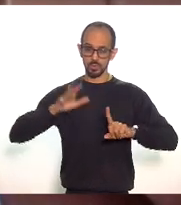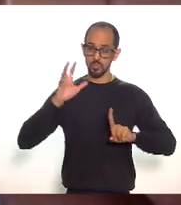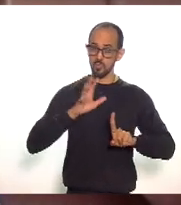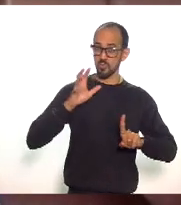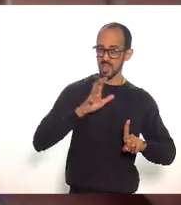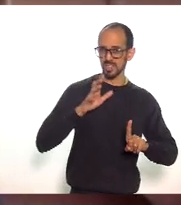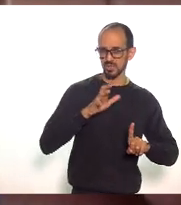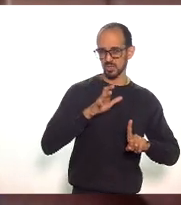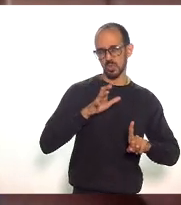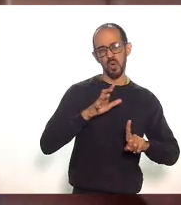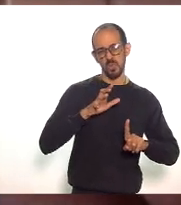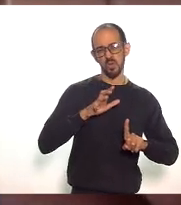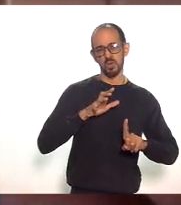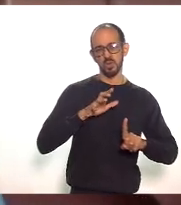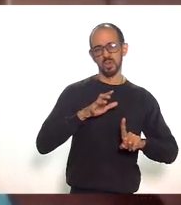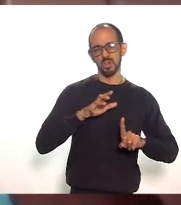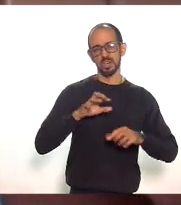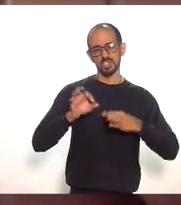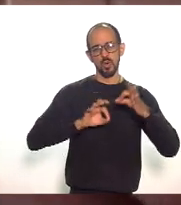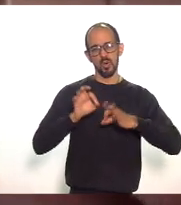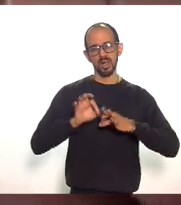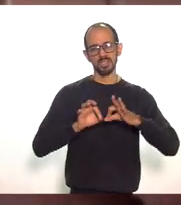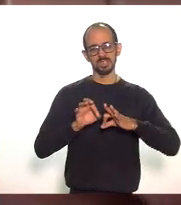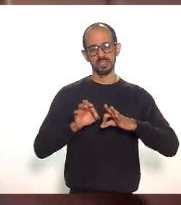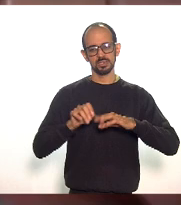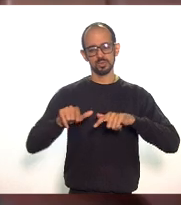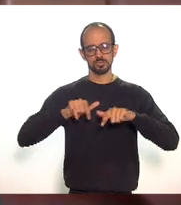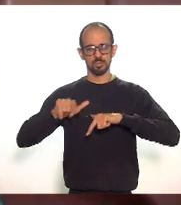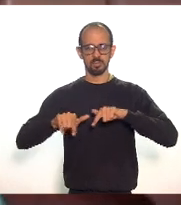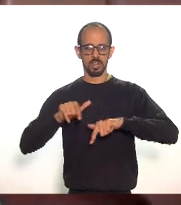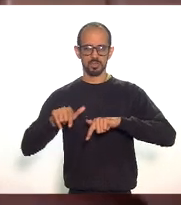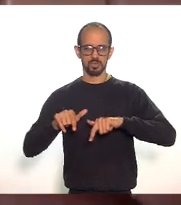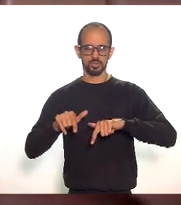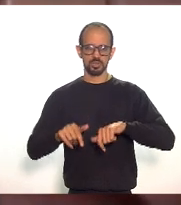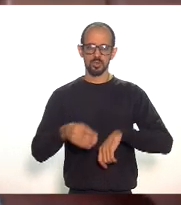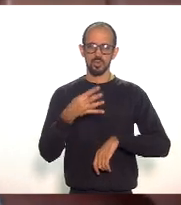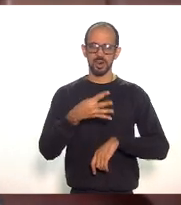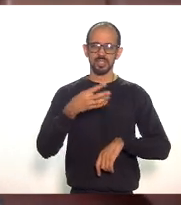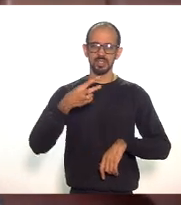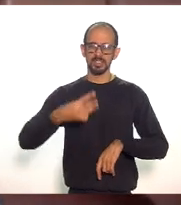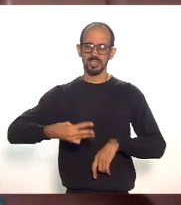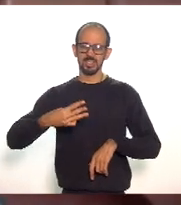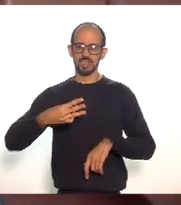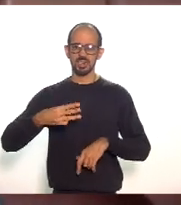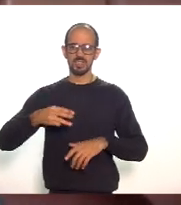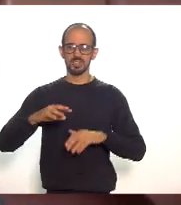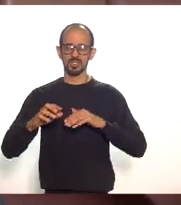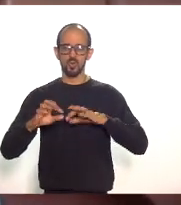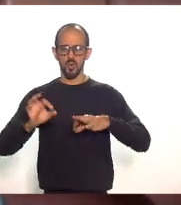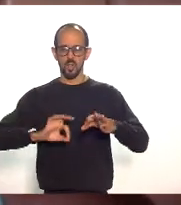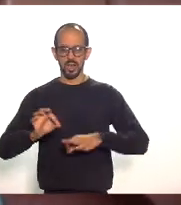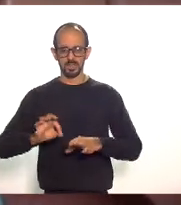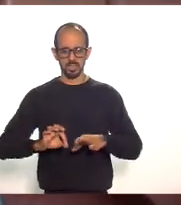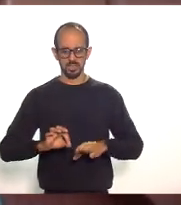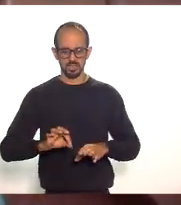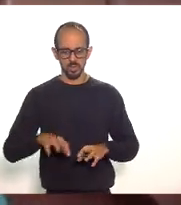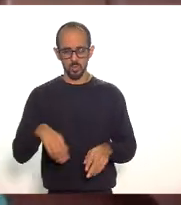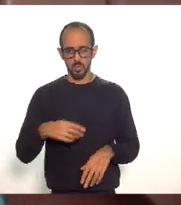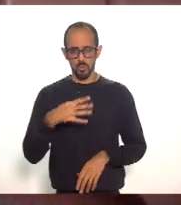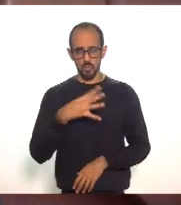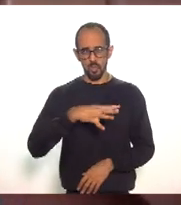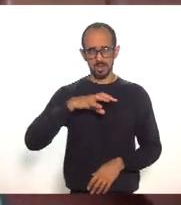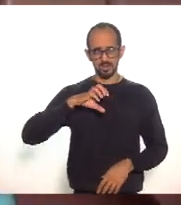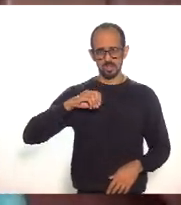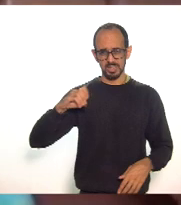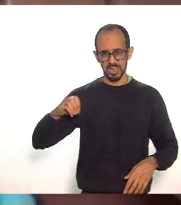Trabalhadores e Trabalhadoras. 4 confederações, 43 federações de trabalhadores e trabalhadoras, 400